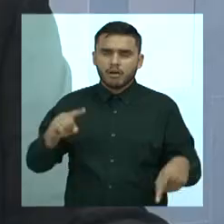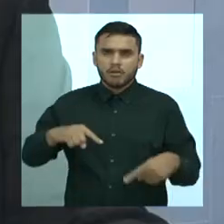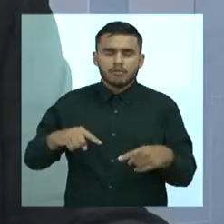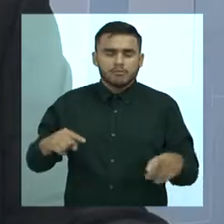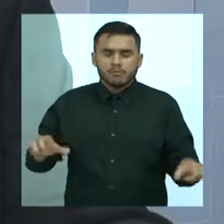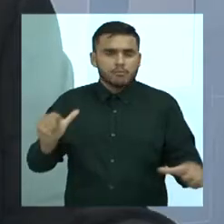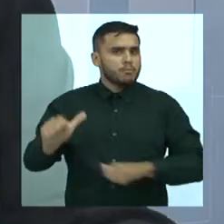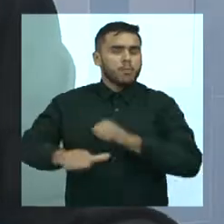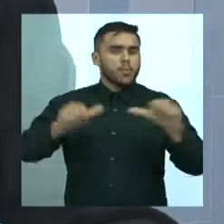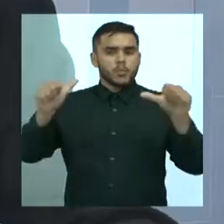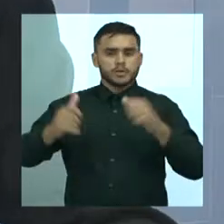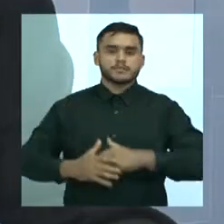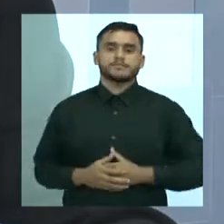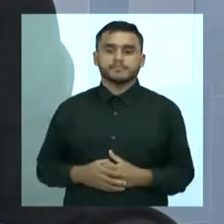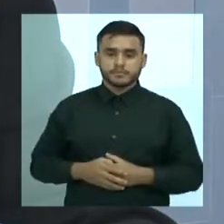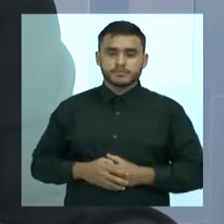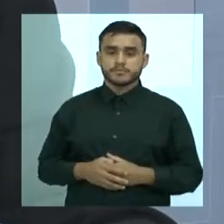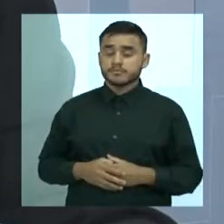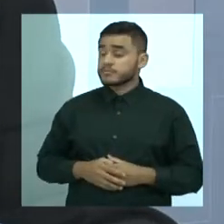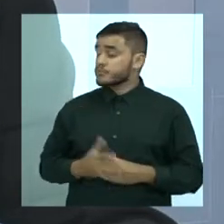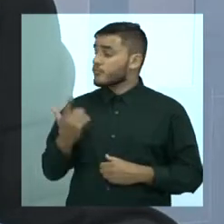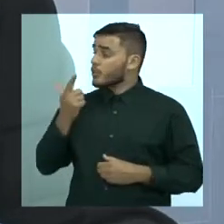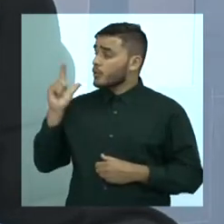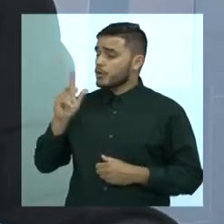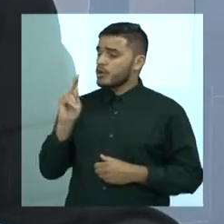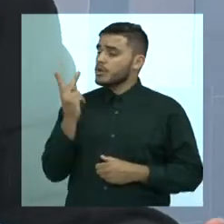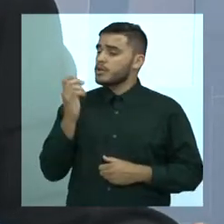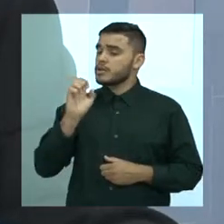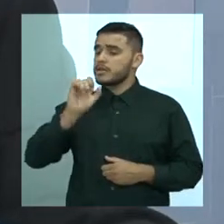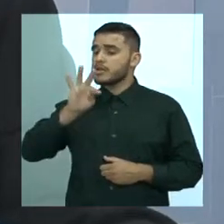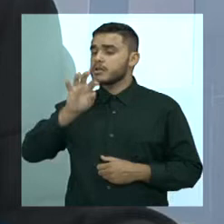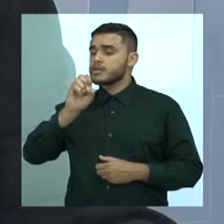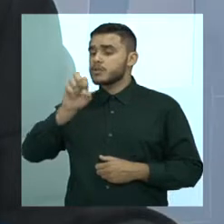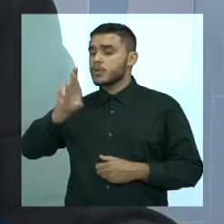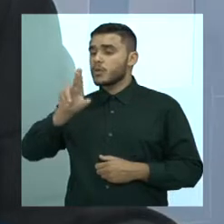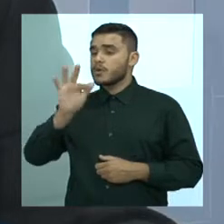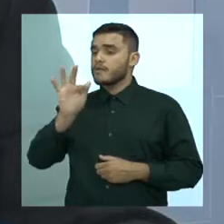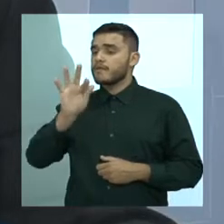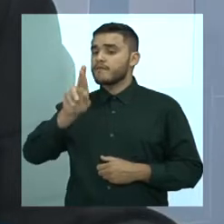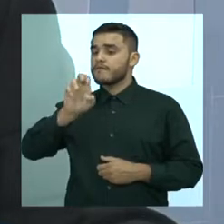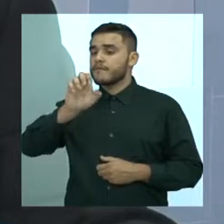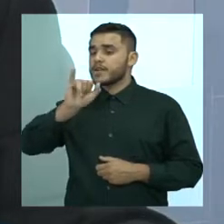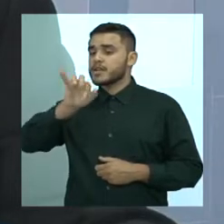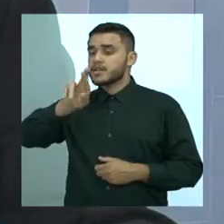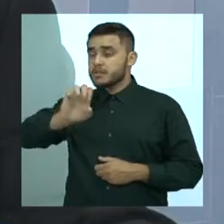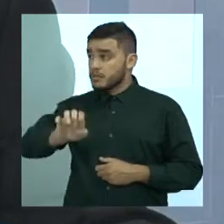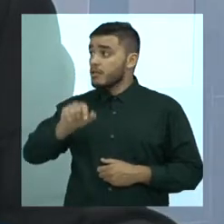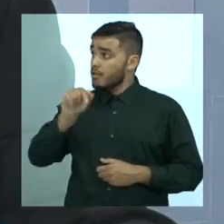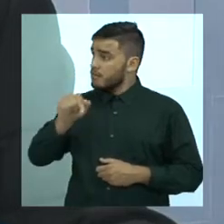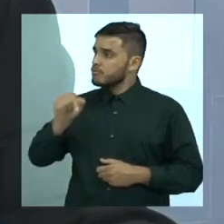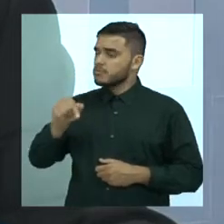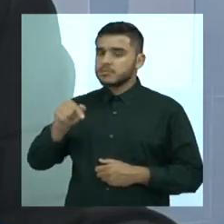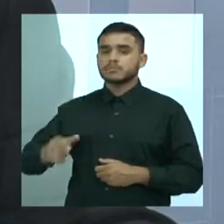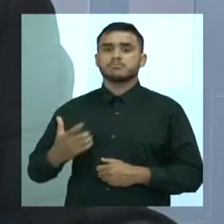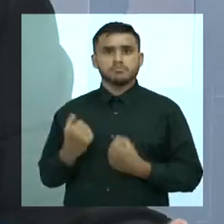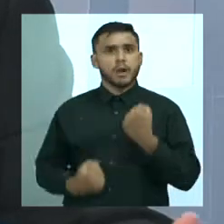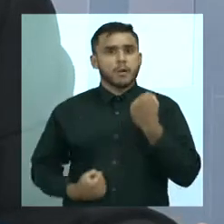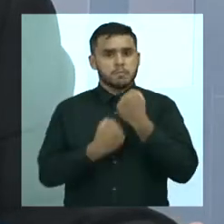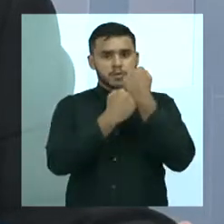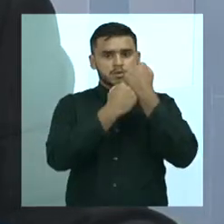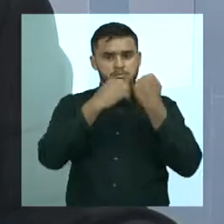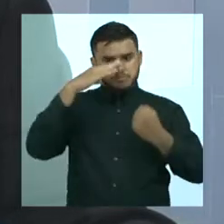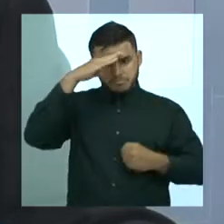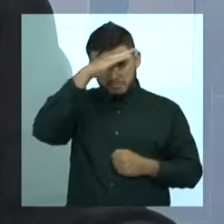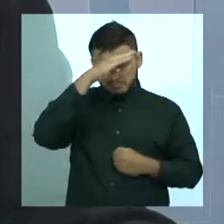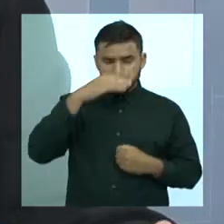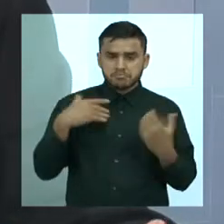atenção. O Heitor Freire, na minha avaliação, é a maior liderança, teoricamente, do bolsonarismo, mas que até